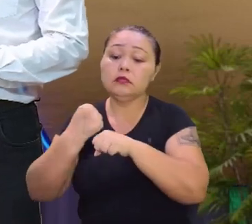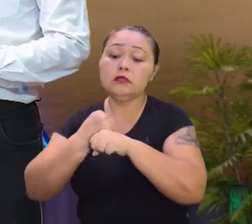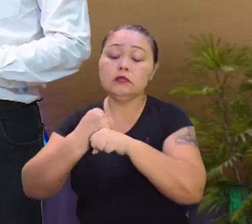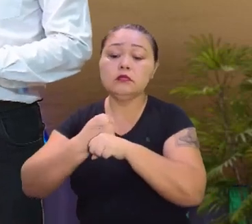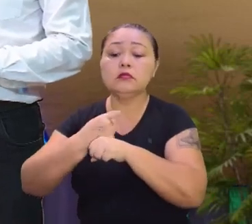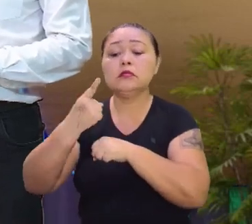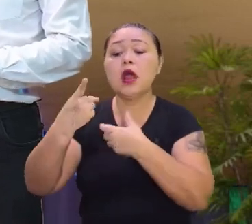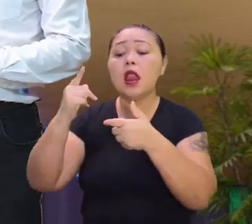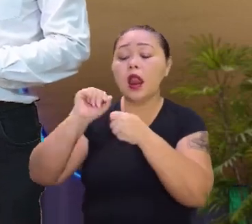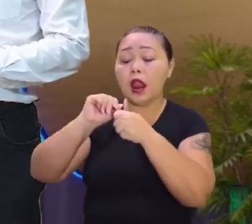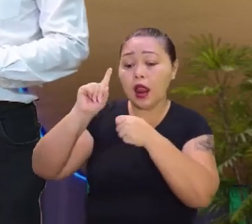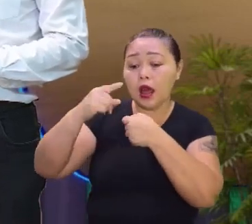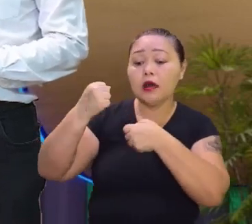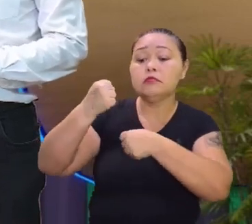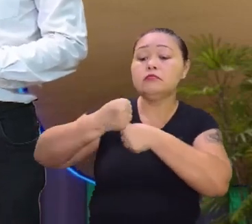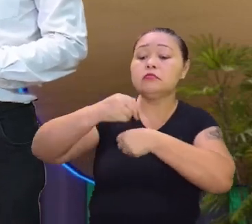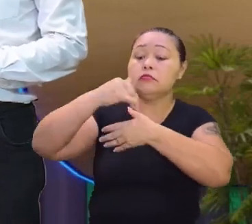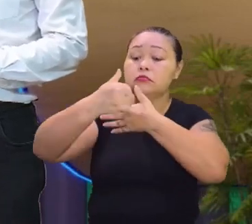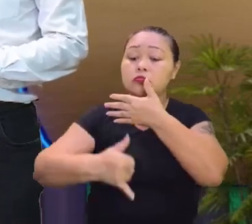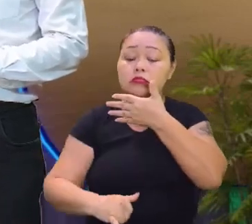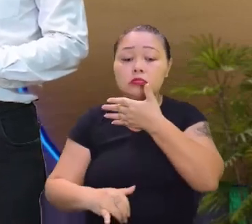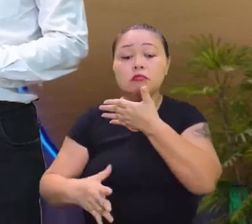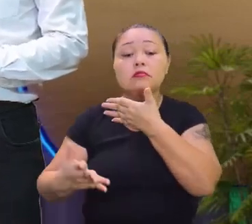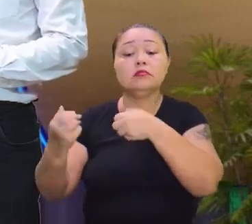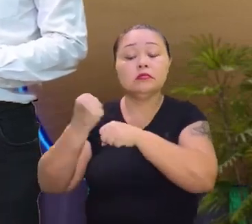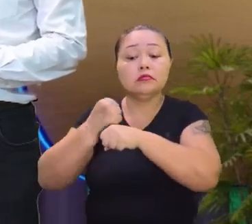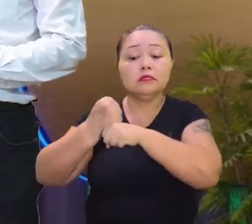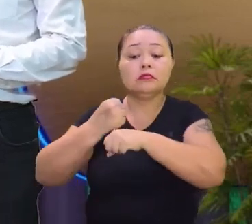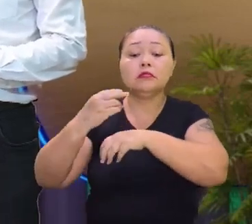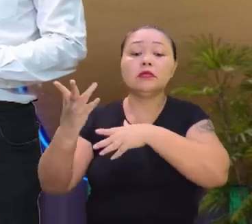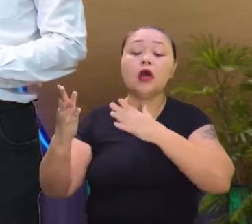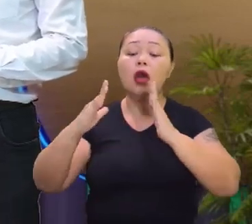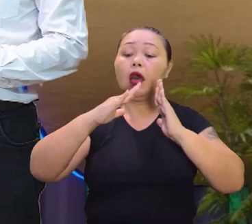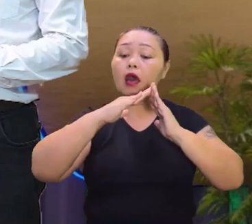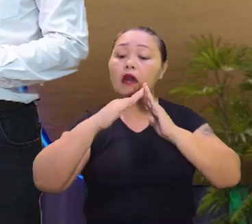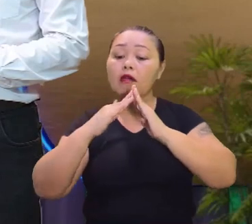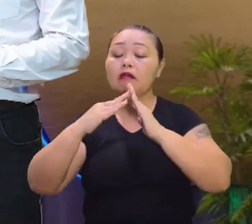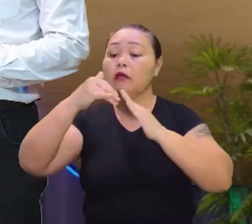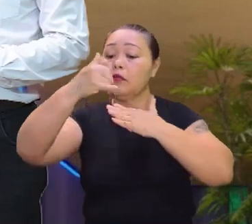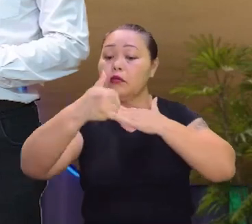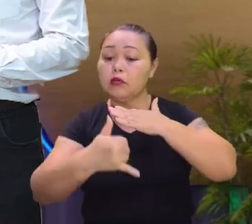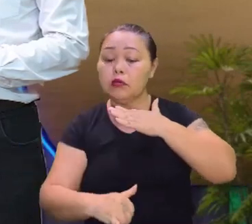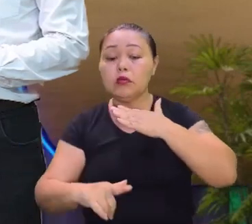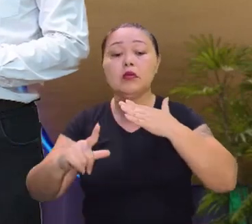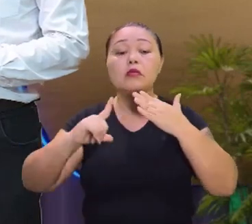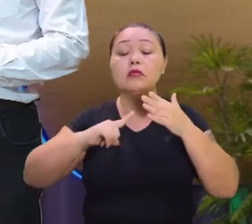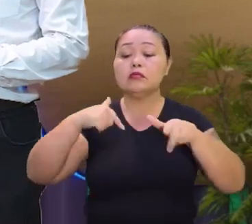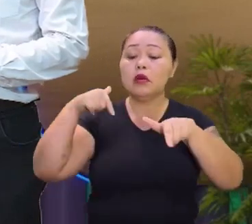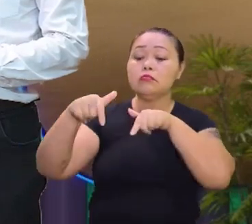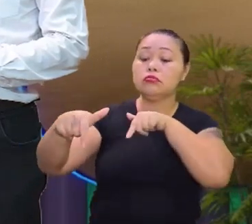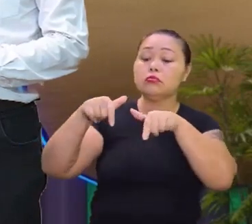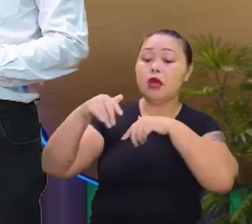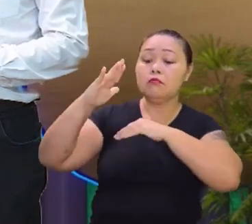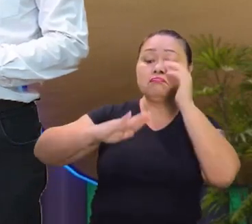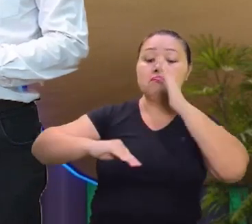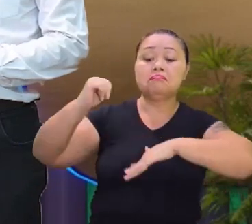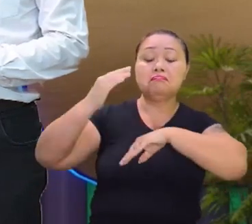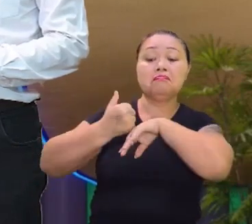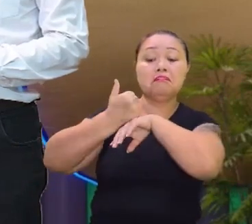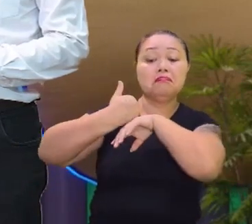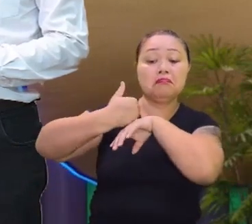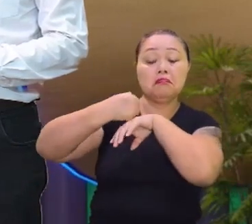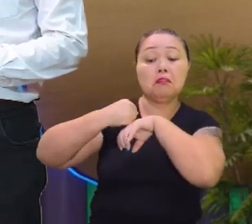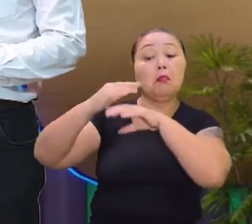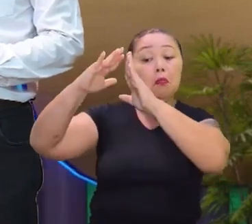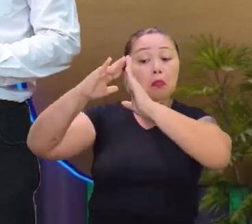construção lá da usina é que foi criada aqui em Porto Velho a vila ali da Eletronorte, aquela região onde trabalhadores